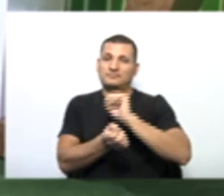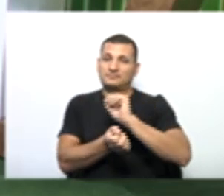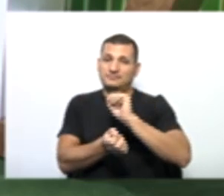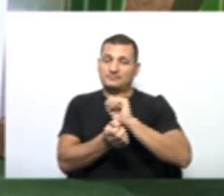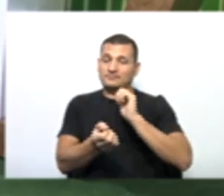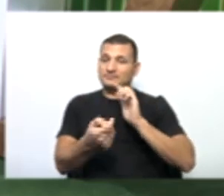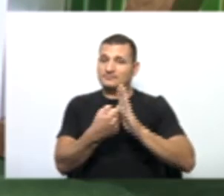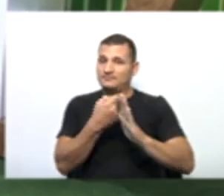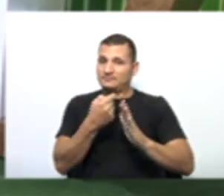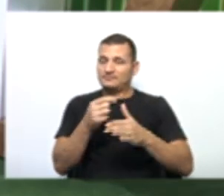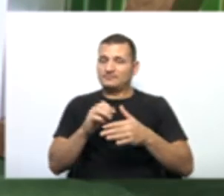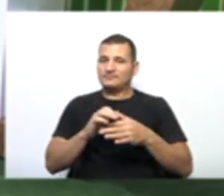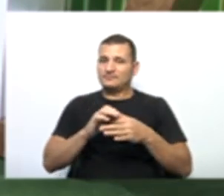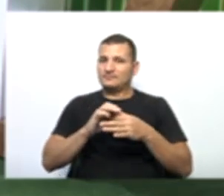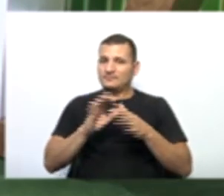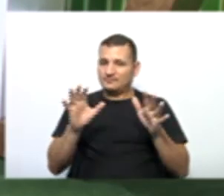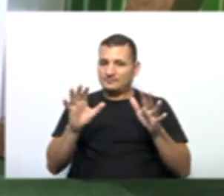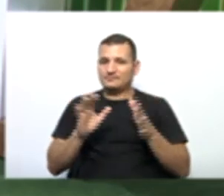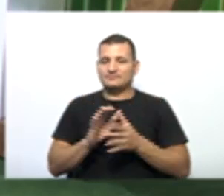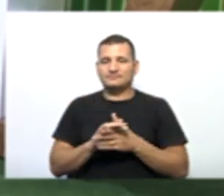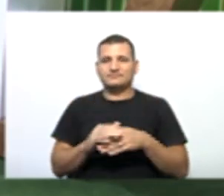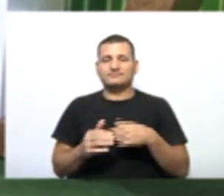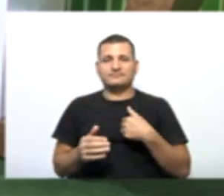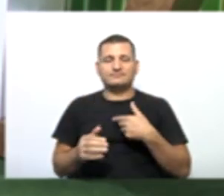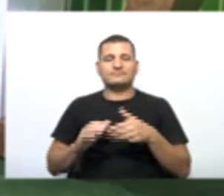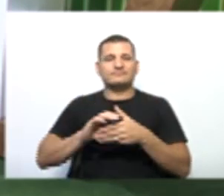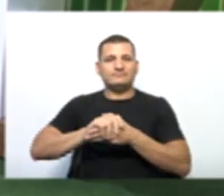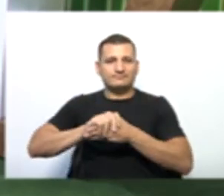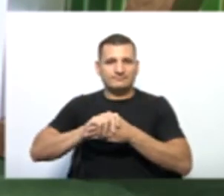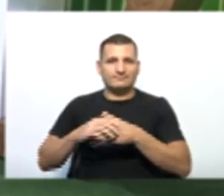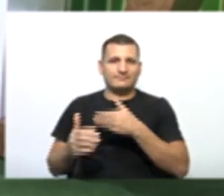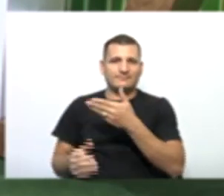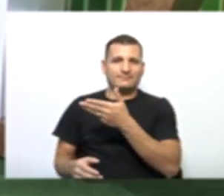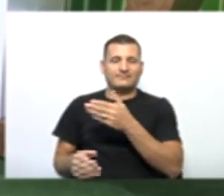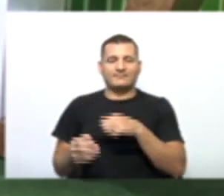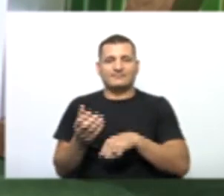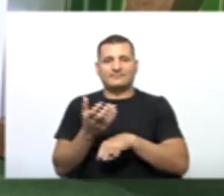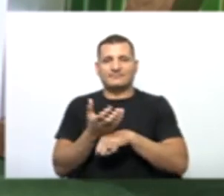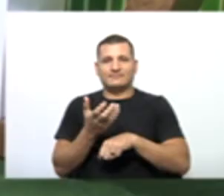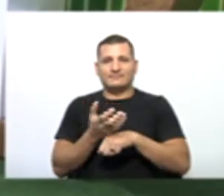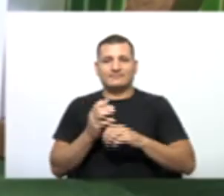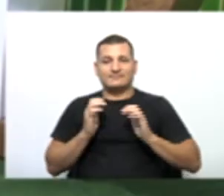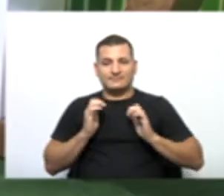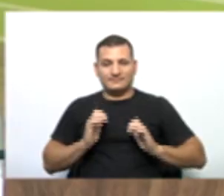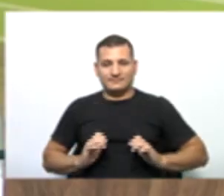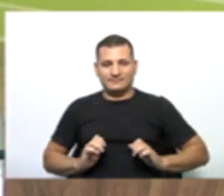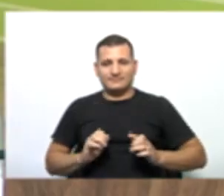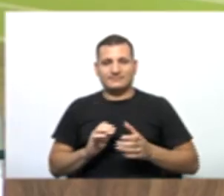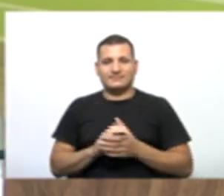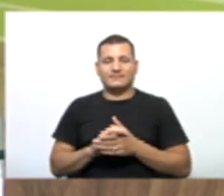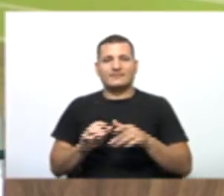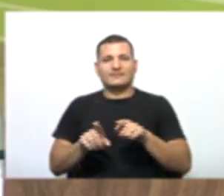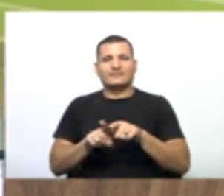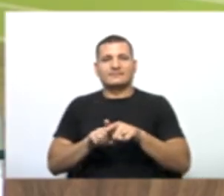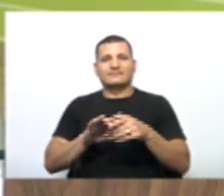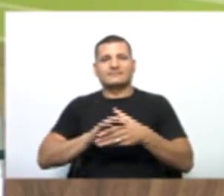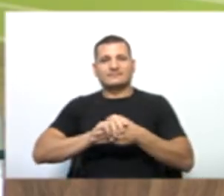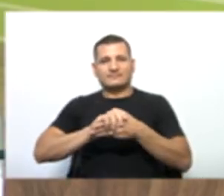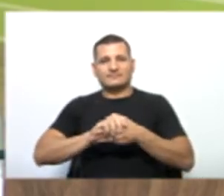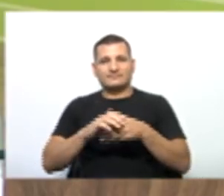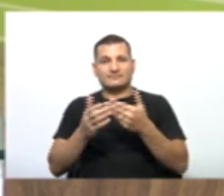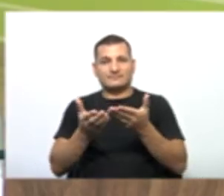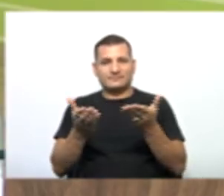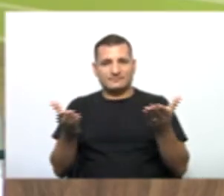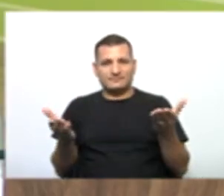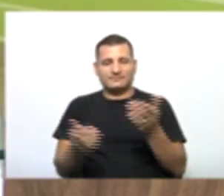mesmo, professor? Exatamente, professor Wesley, mais uma vez cumprimentando aqui pela parceria na disciplina de ética, né? E também cumprimentando a você, aluno,